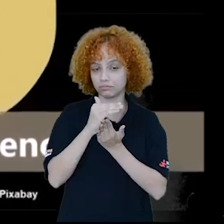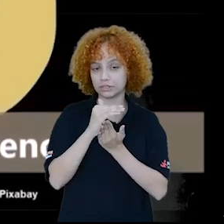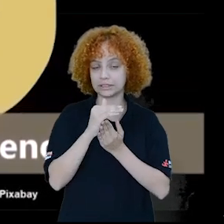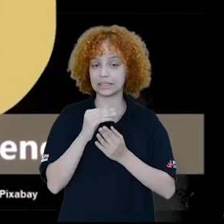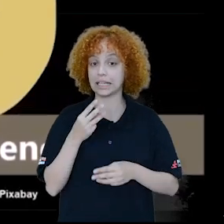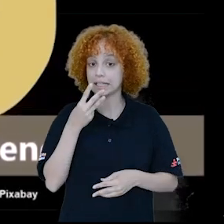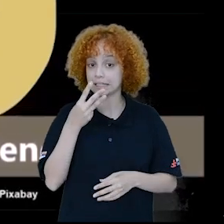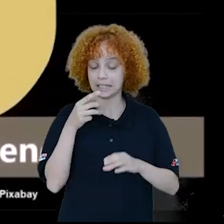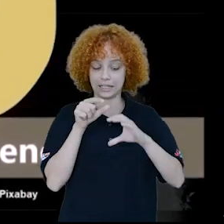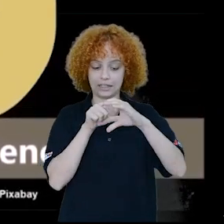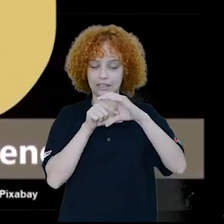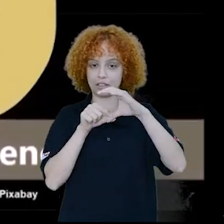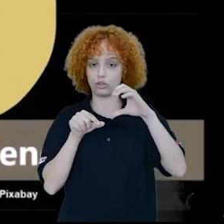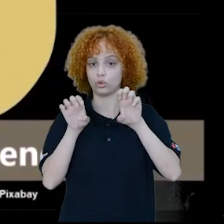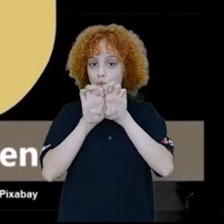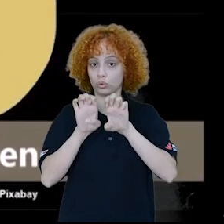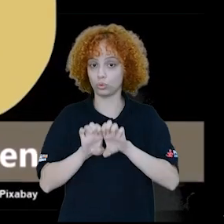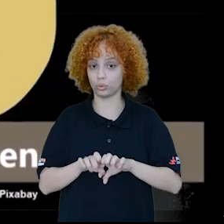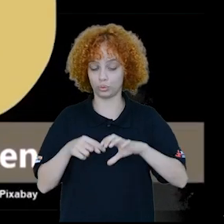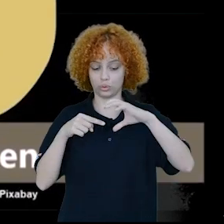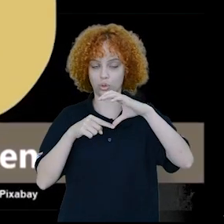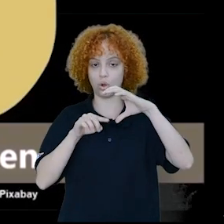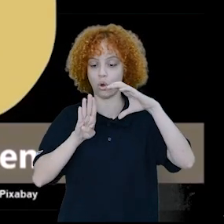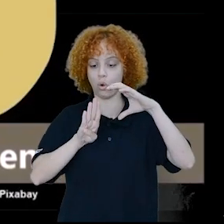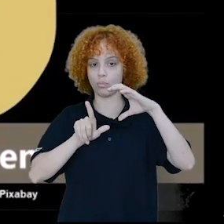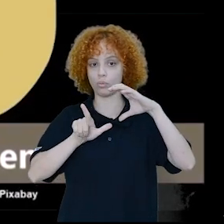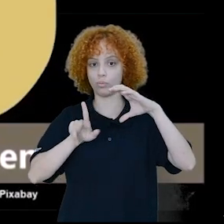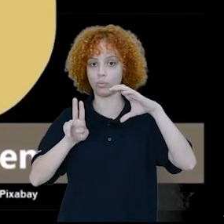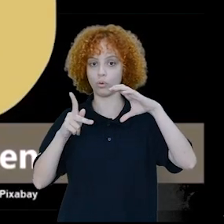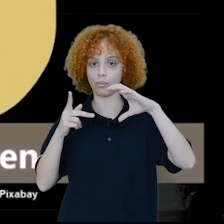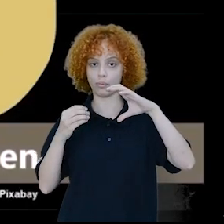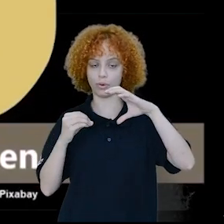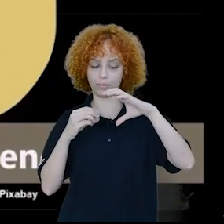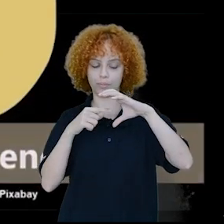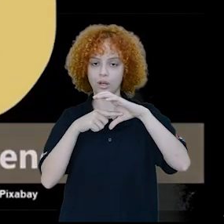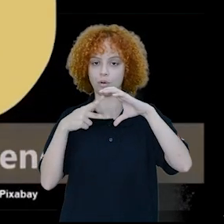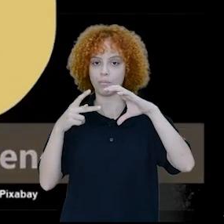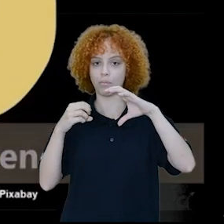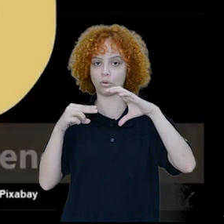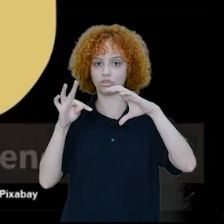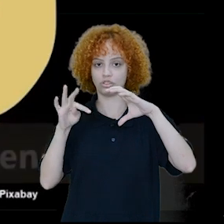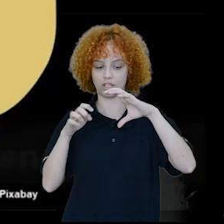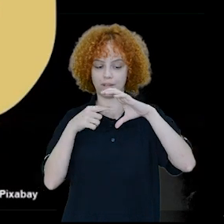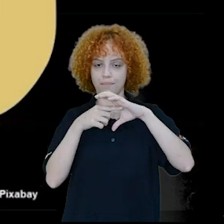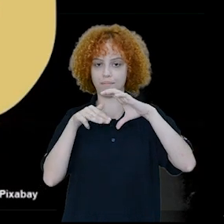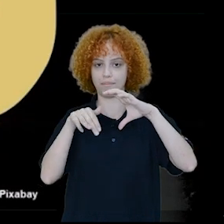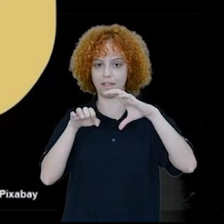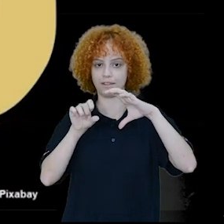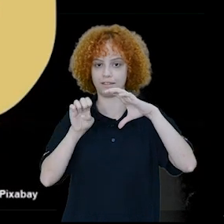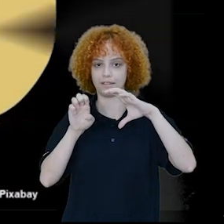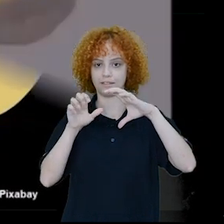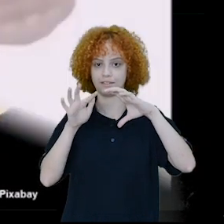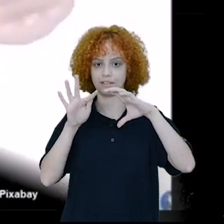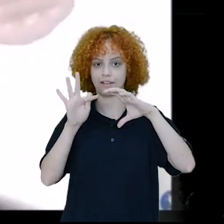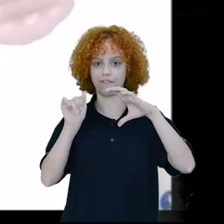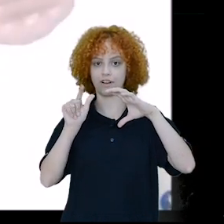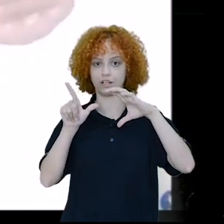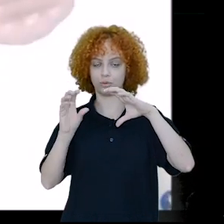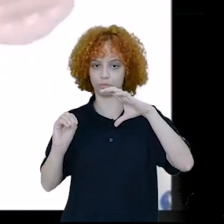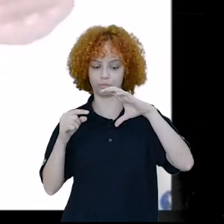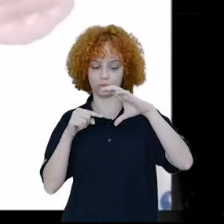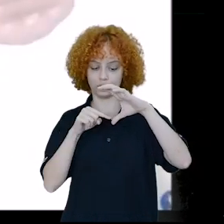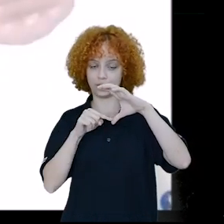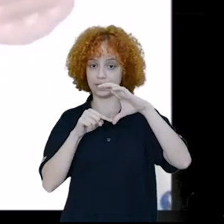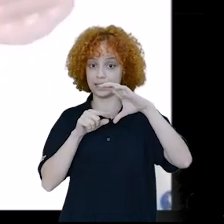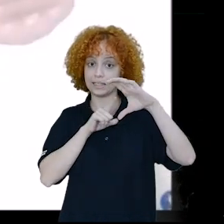Iniciando pelas 3 estruturas do tronco encefálico: o bulbo, a ponte e o mesencéfalo. O bulbo faz